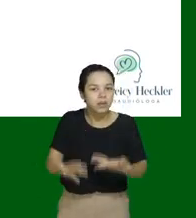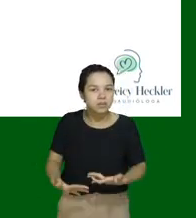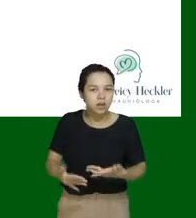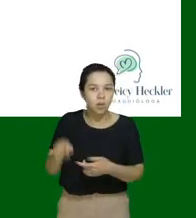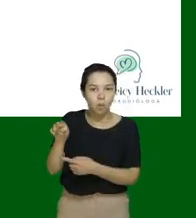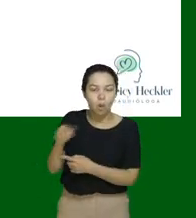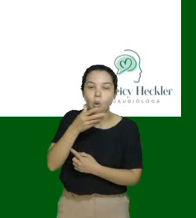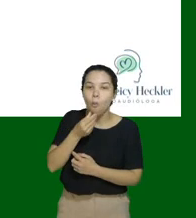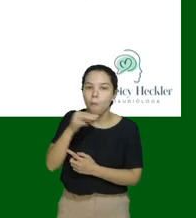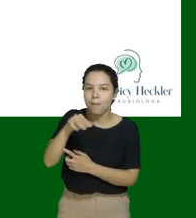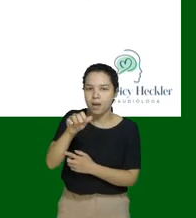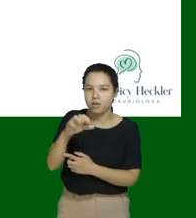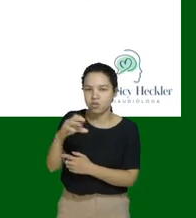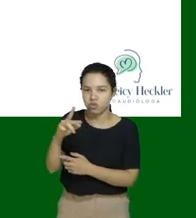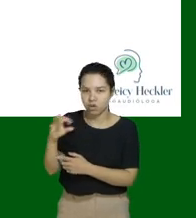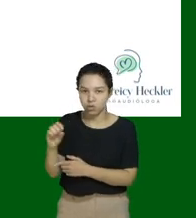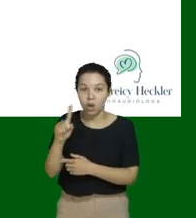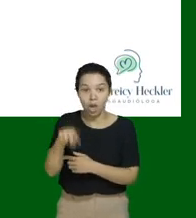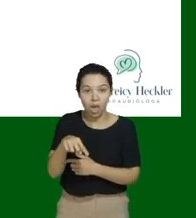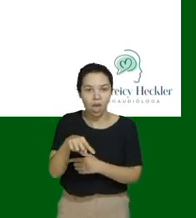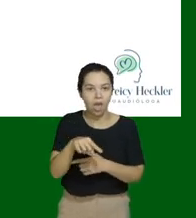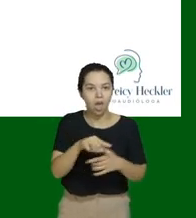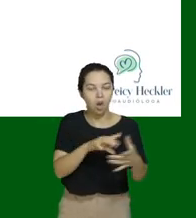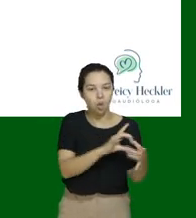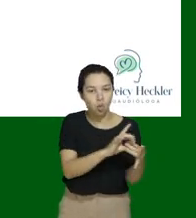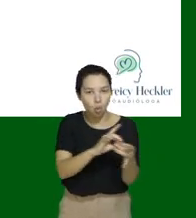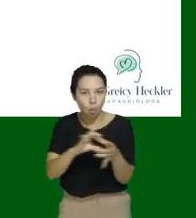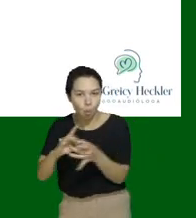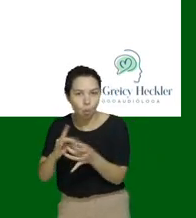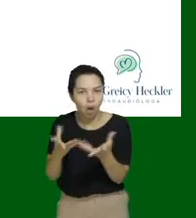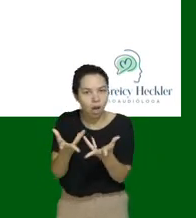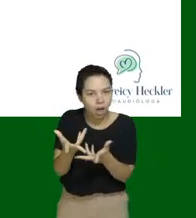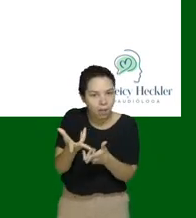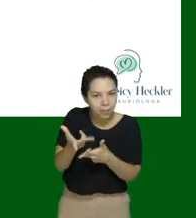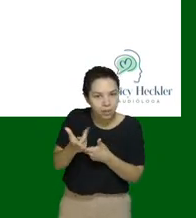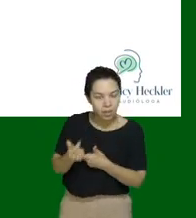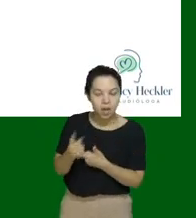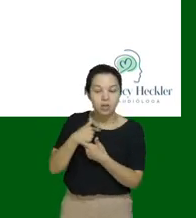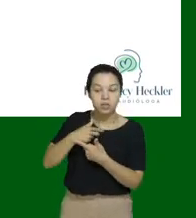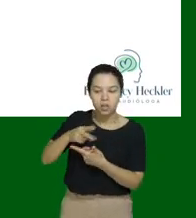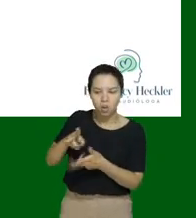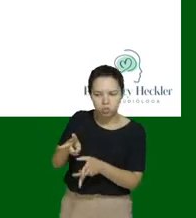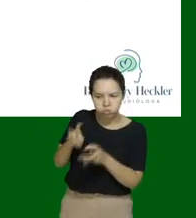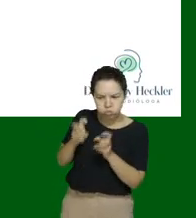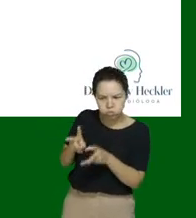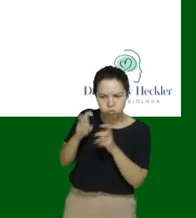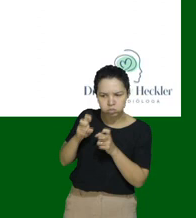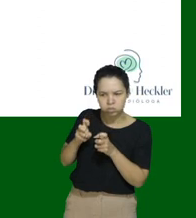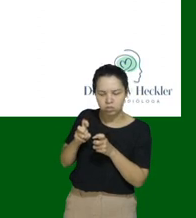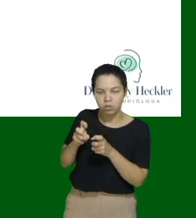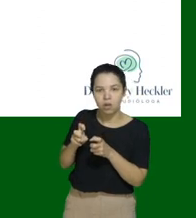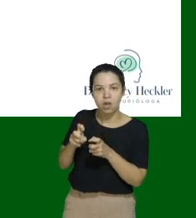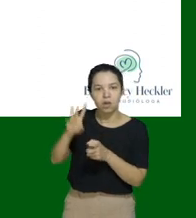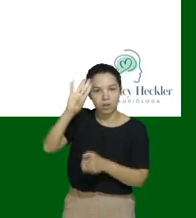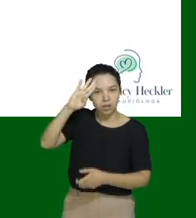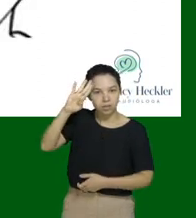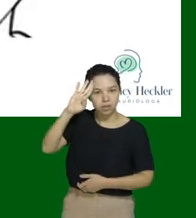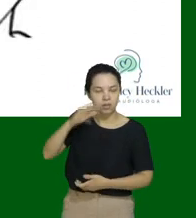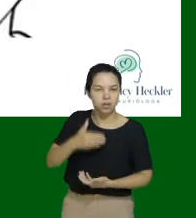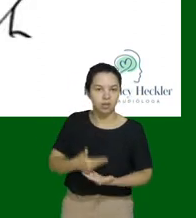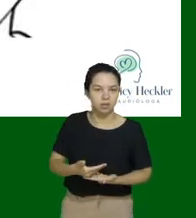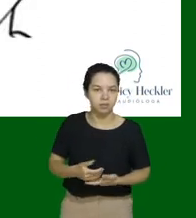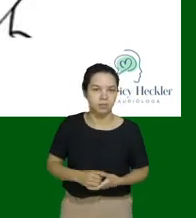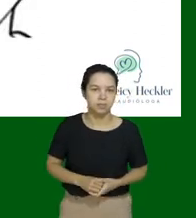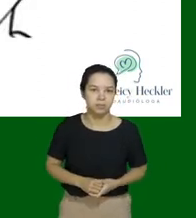é um conjunto de habilidades que nos permite interpretar a mensagem ouvida de forma eficiente e efetiva.